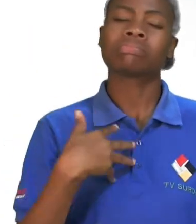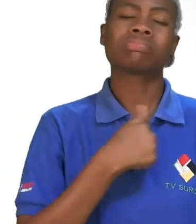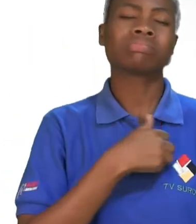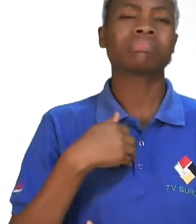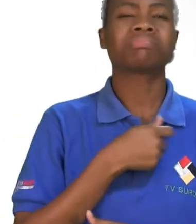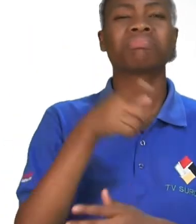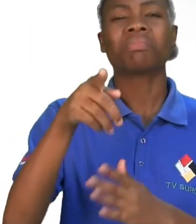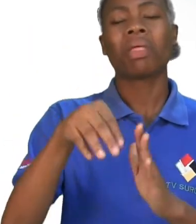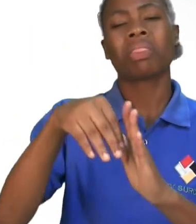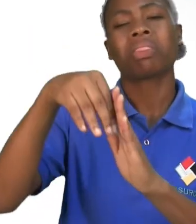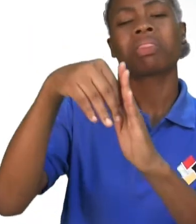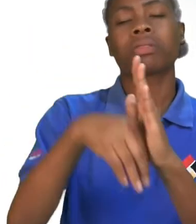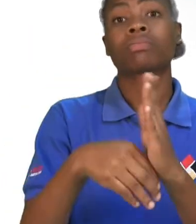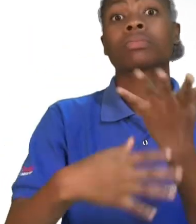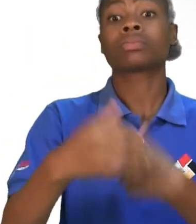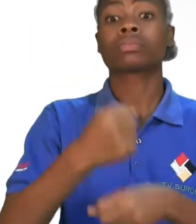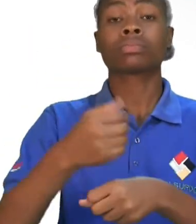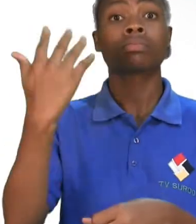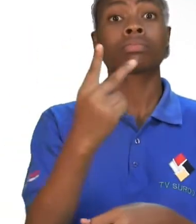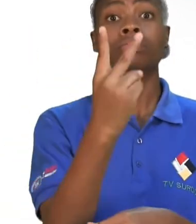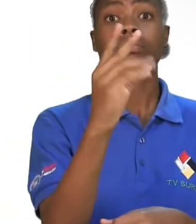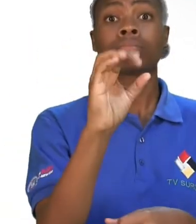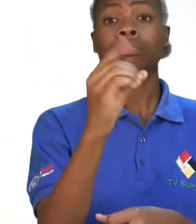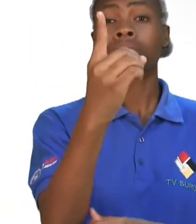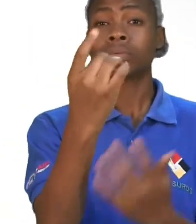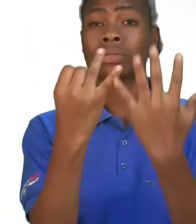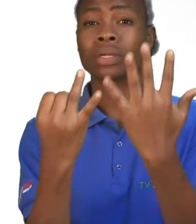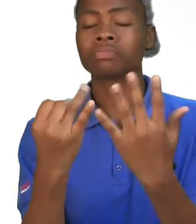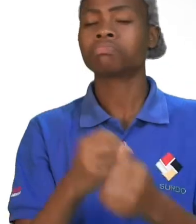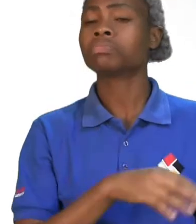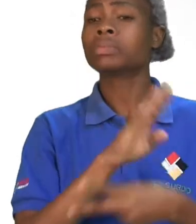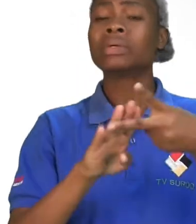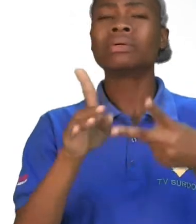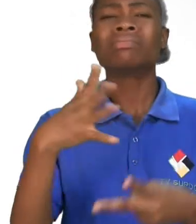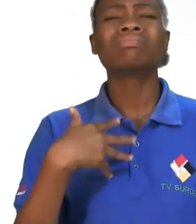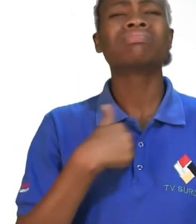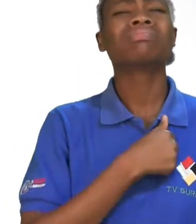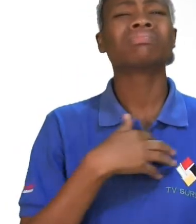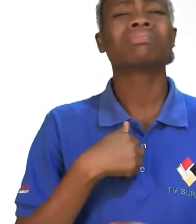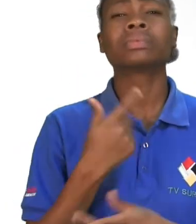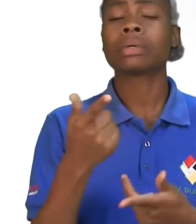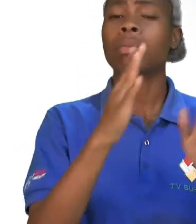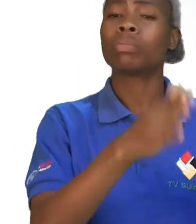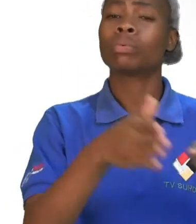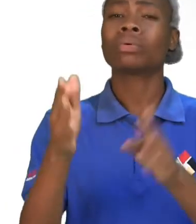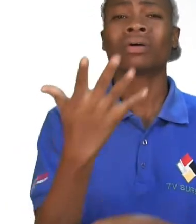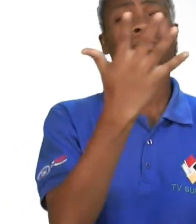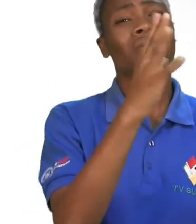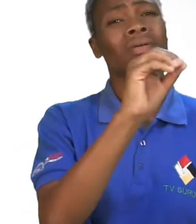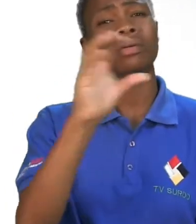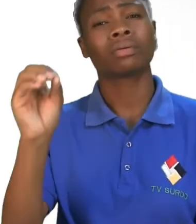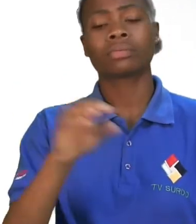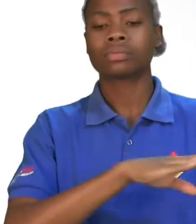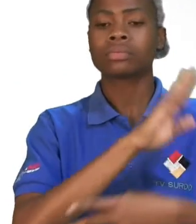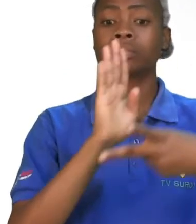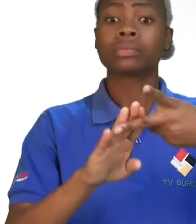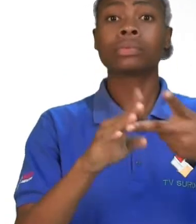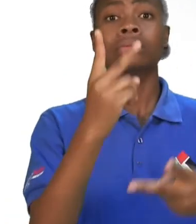casos de malária aumentaram em aproximadamente mil. Os números saíram dos 8